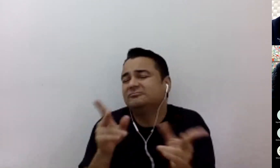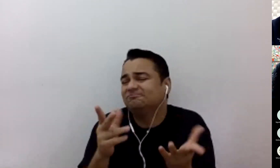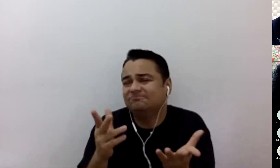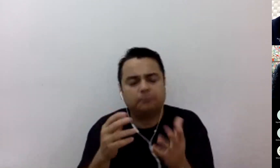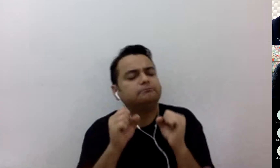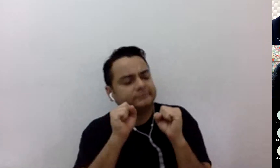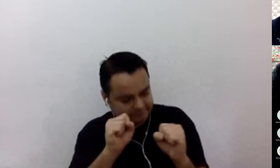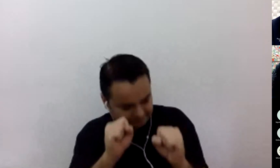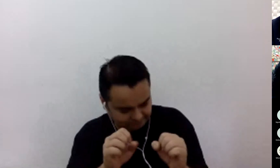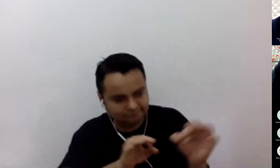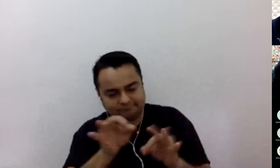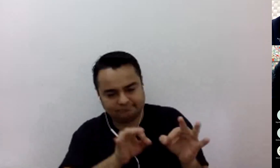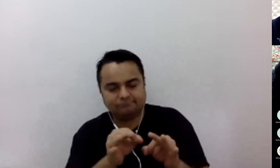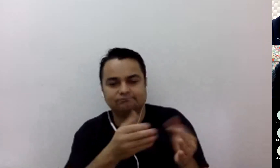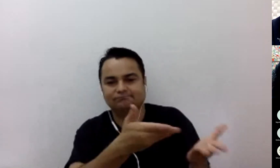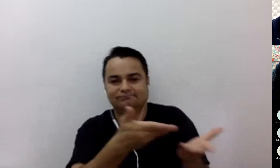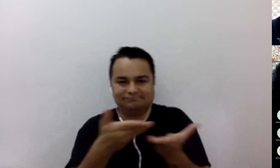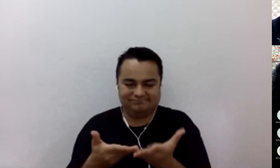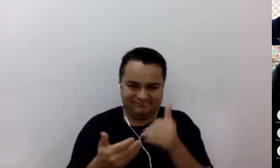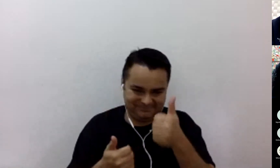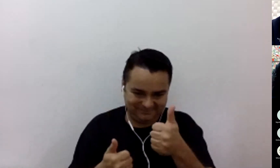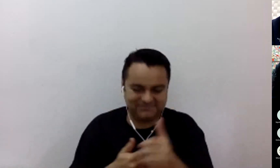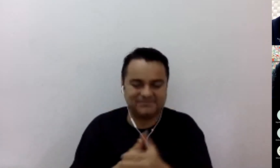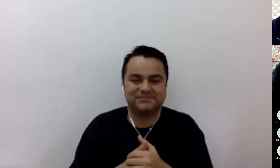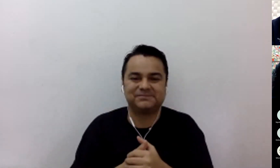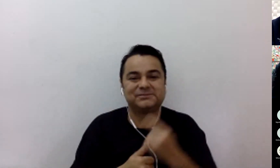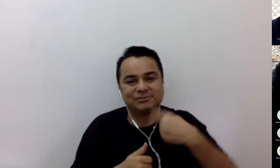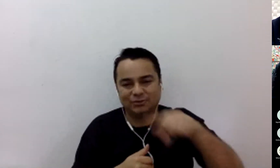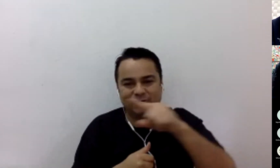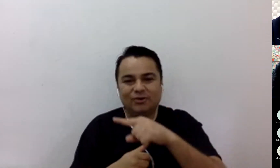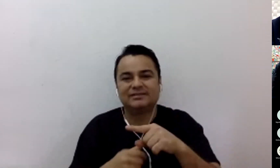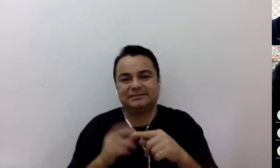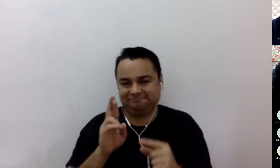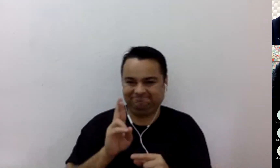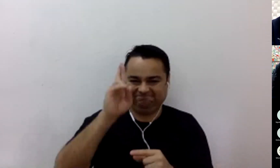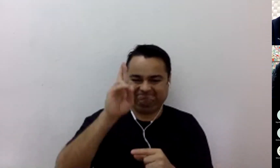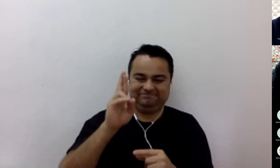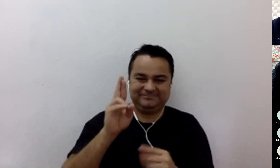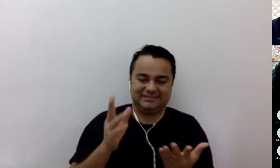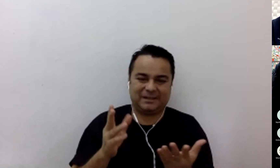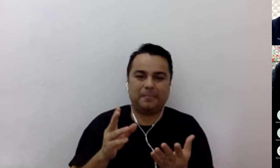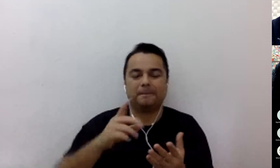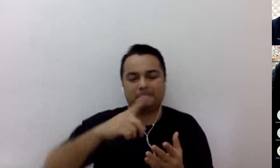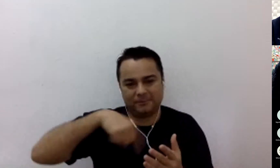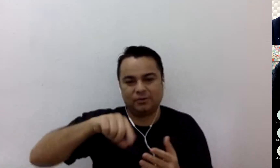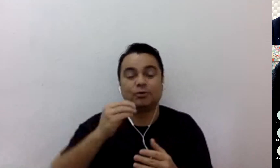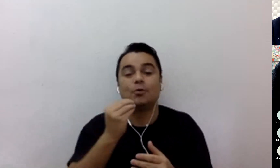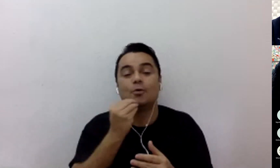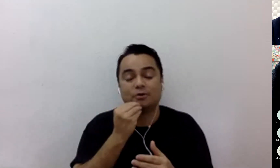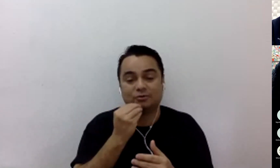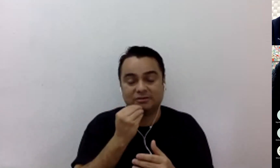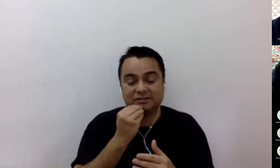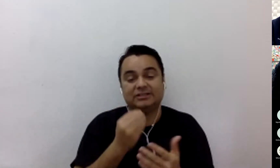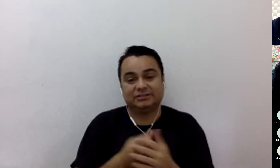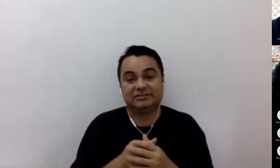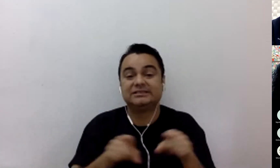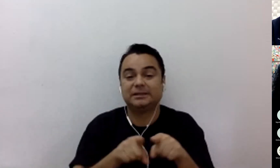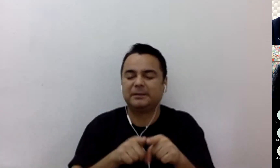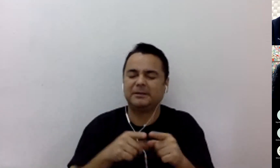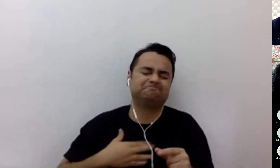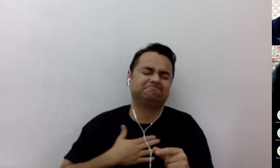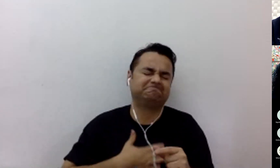para vocês, né, para nós como embaixador, é uma oportunidade e é um prazer